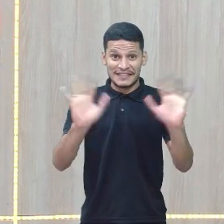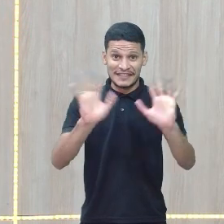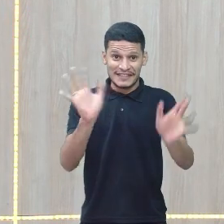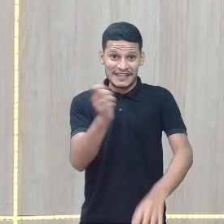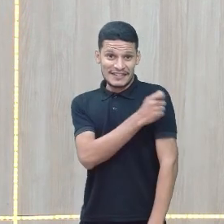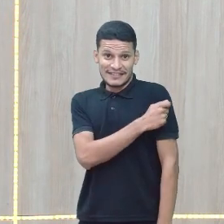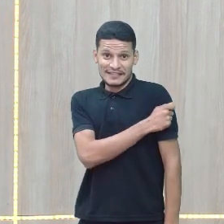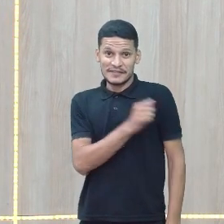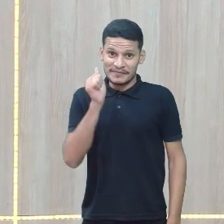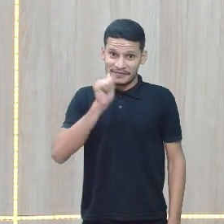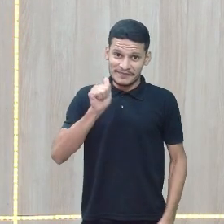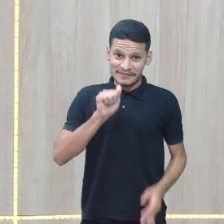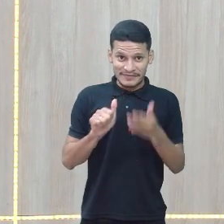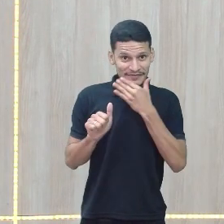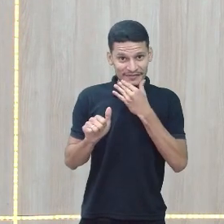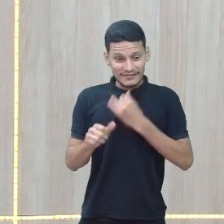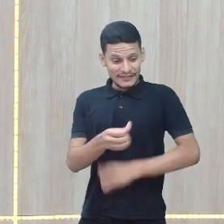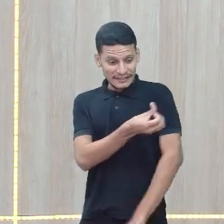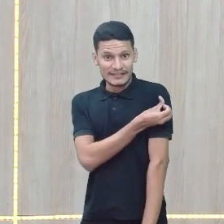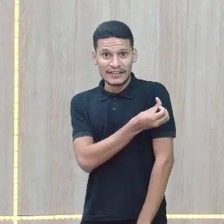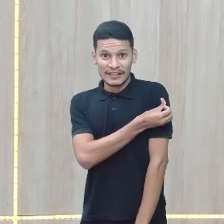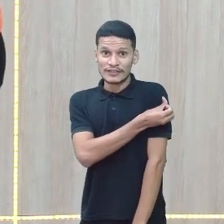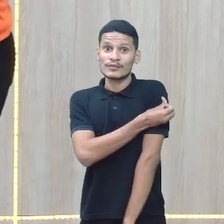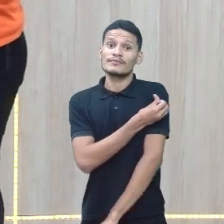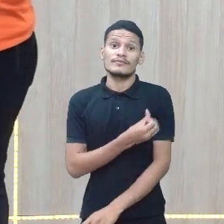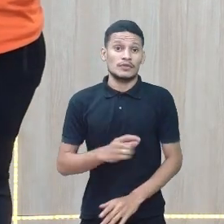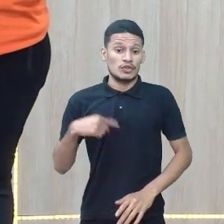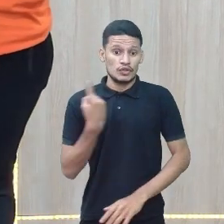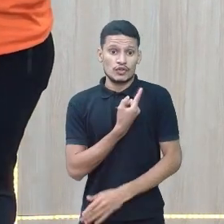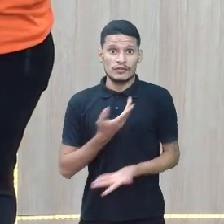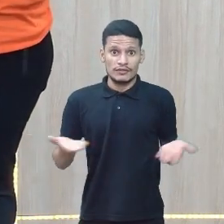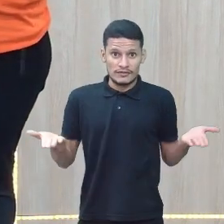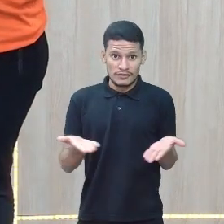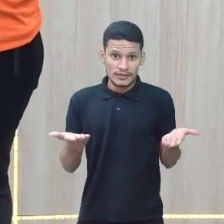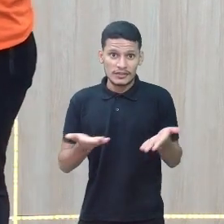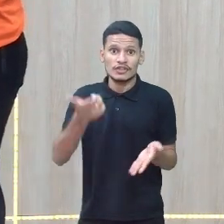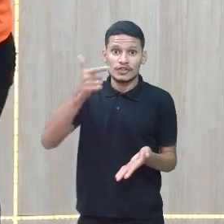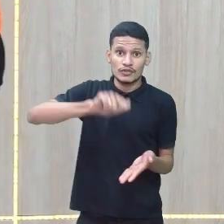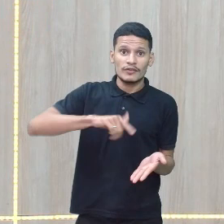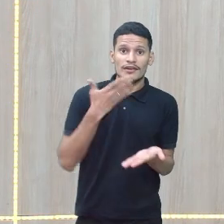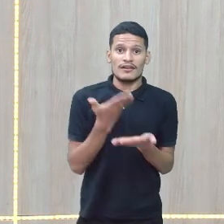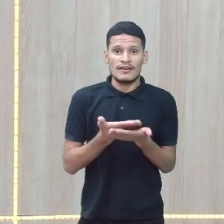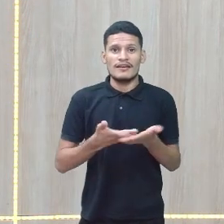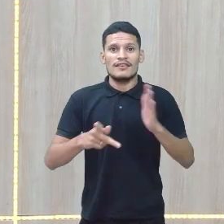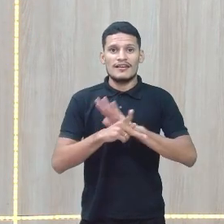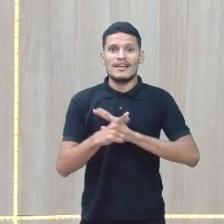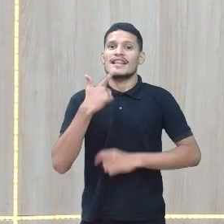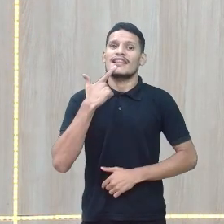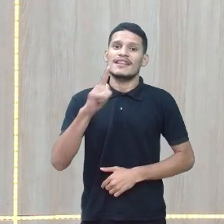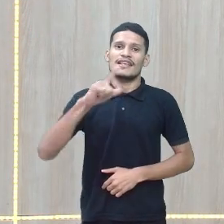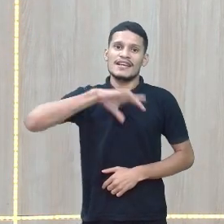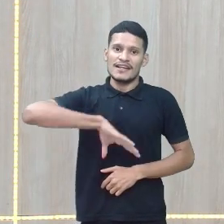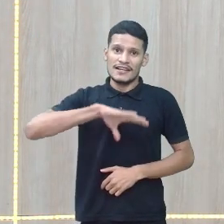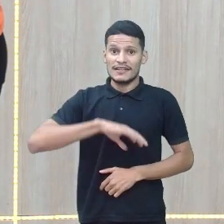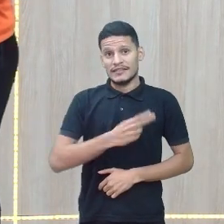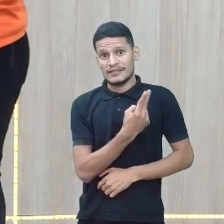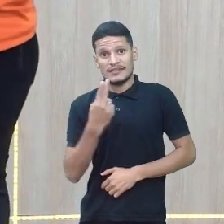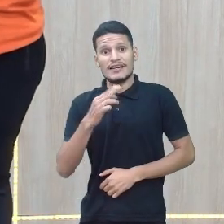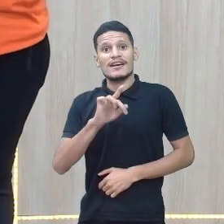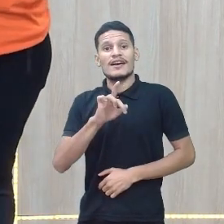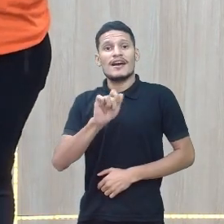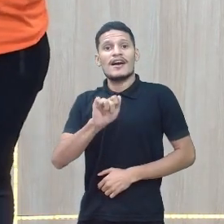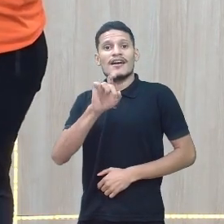Olá, alunos e alunas do sexto ano. Estamos aqui mais uma vez para a aula de língua portuguesa. Eu sou a professora Adriana